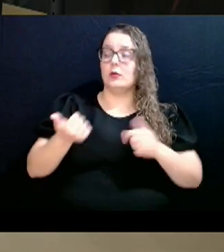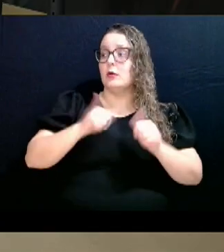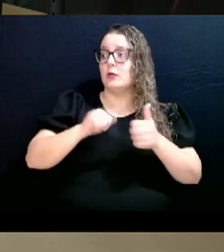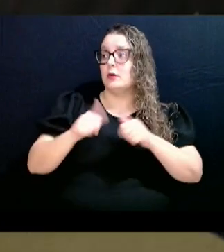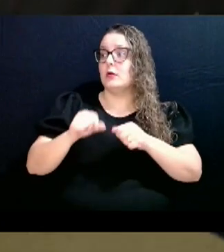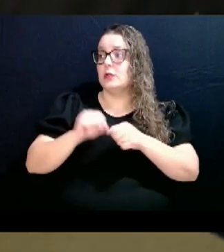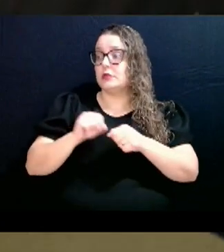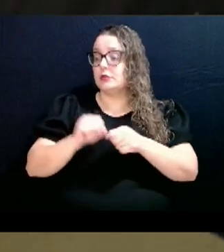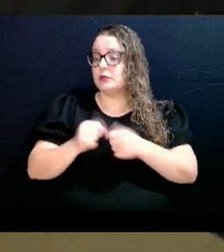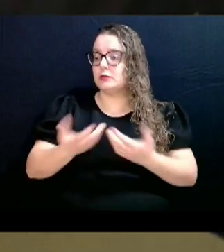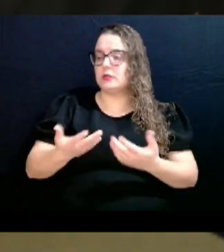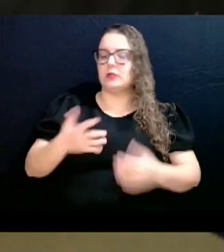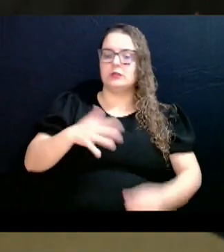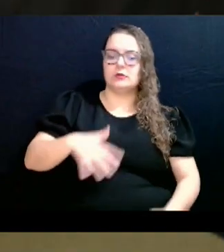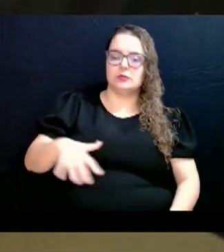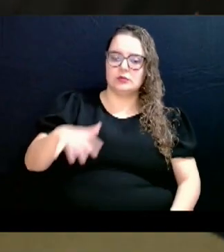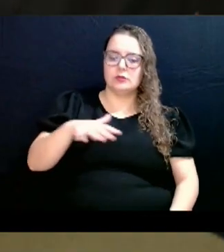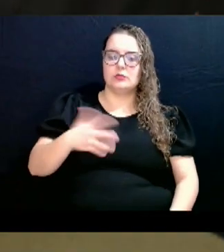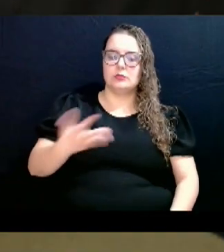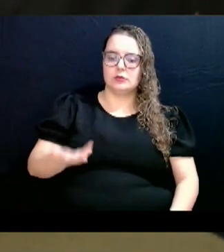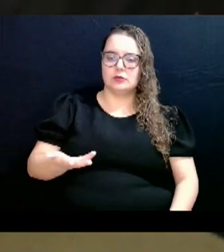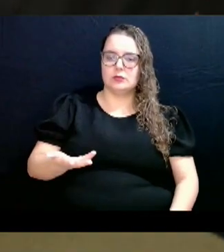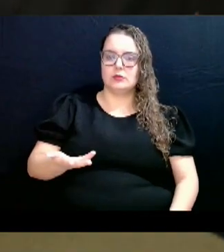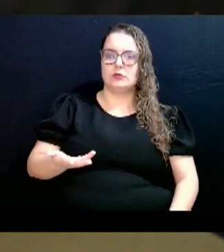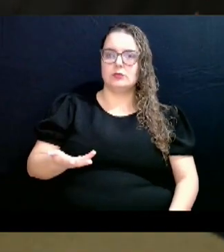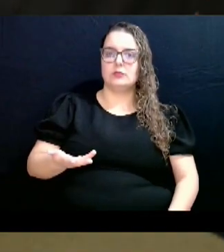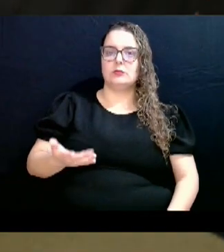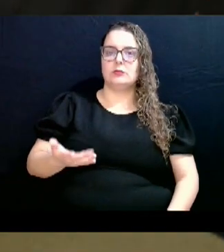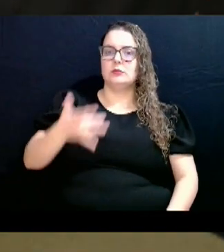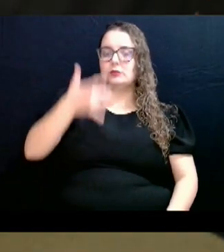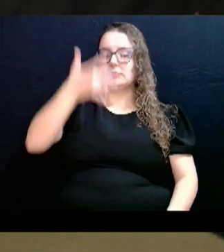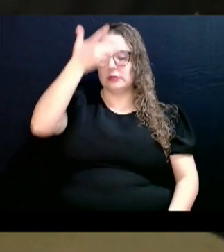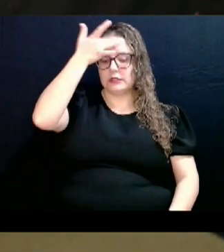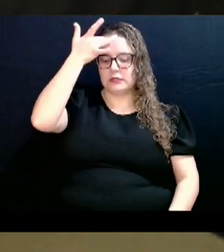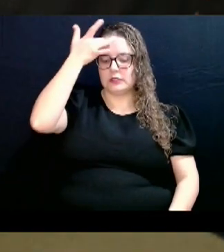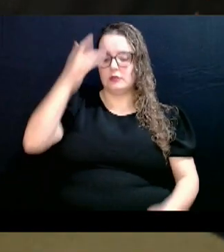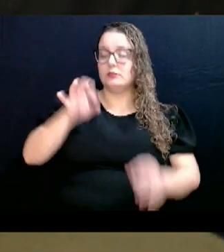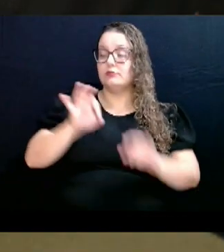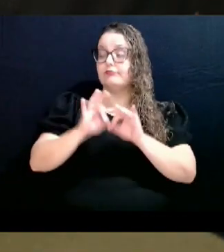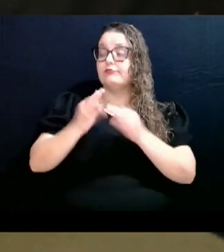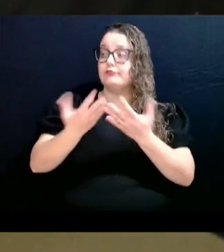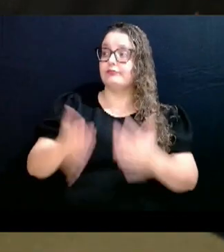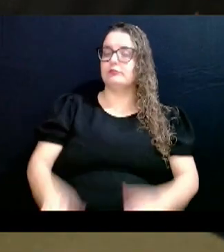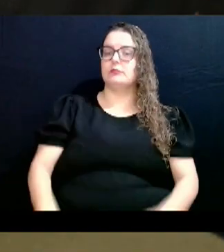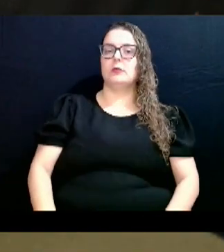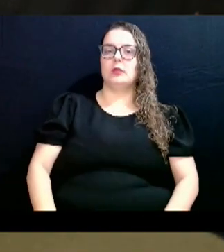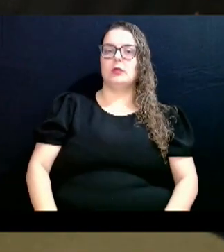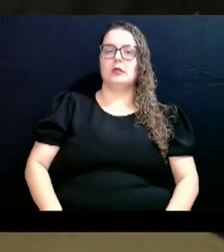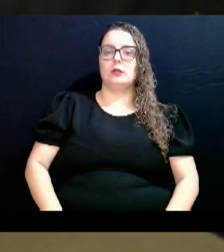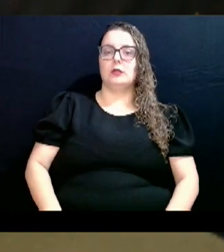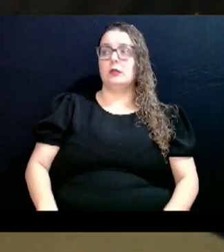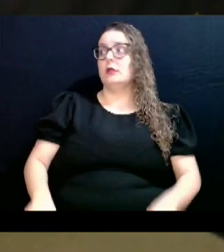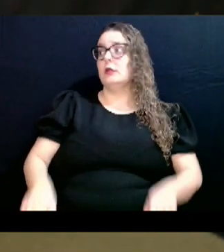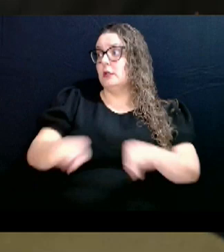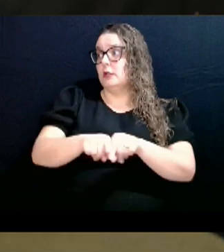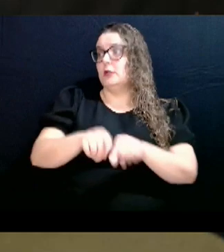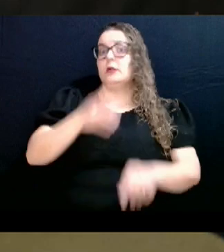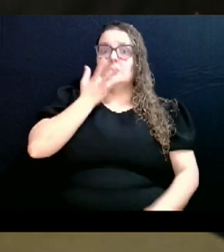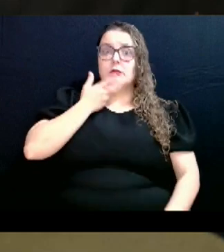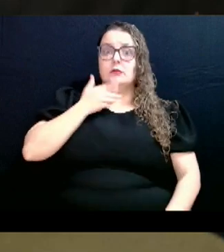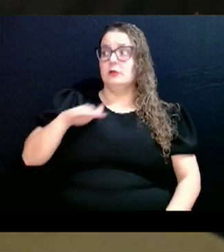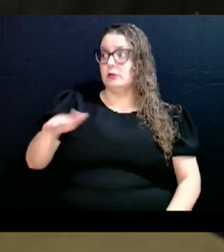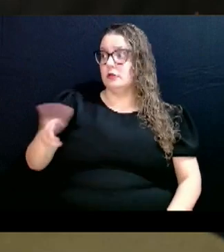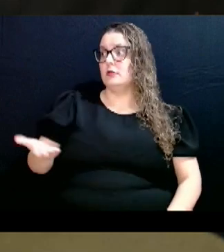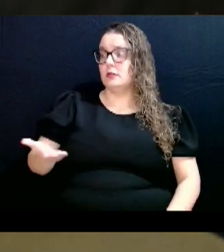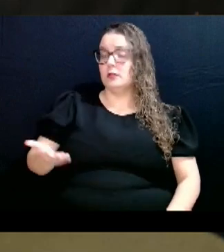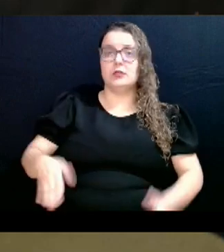parte da saúde mental dessa família e dessas crianças, que a criança chegou ao ponto